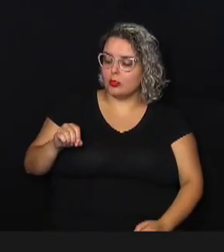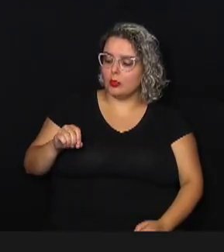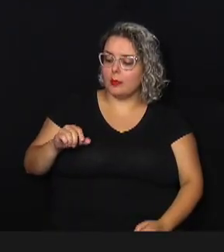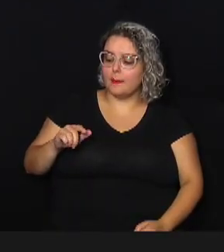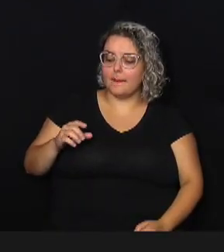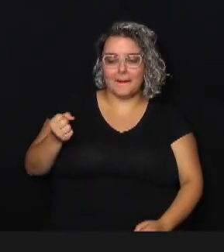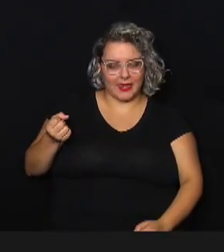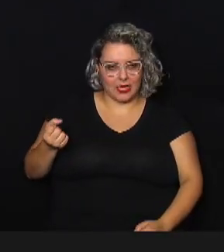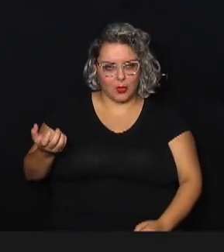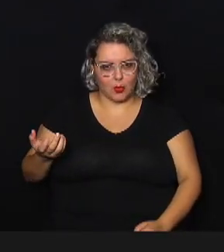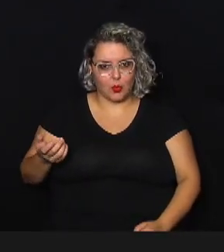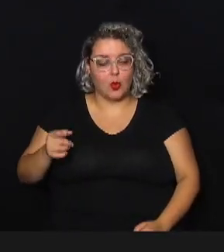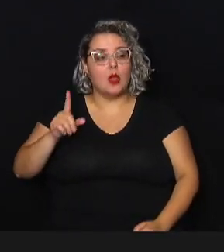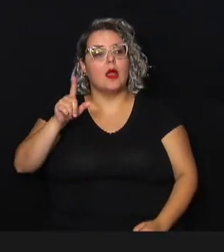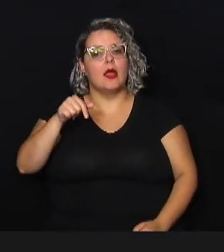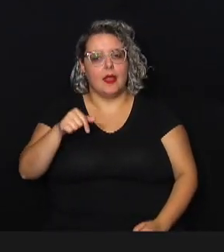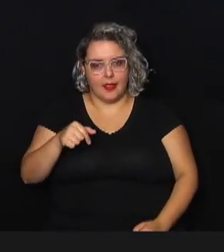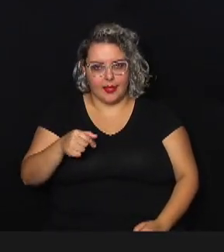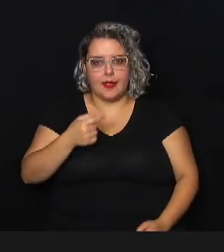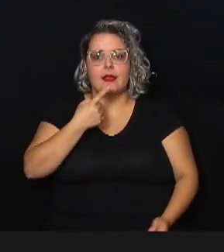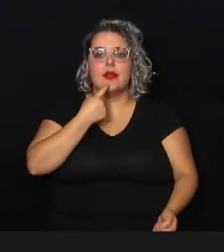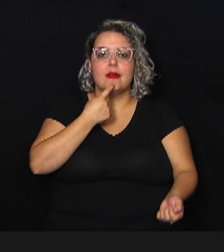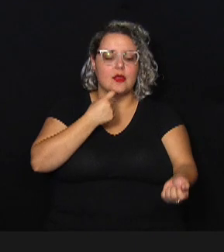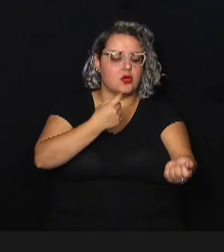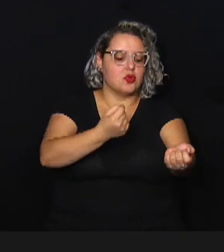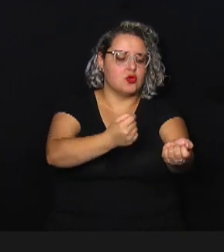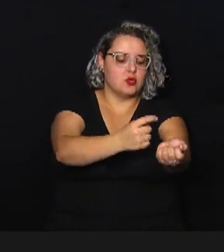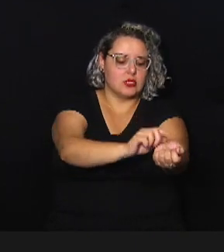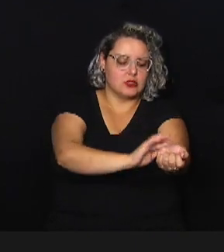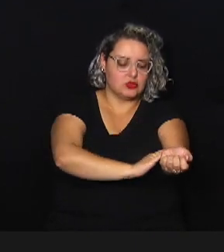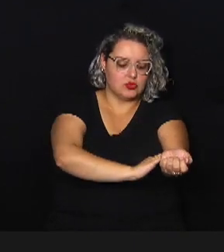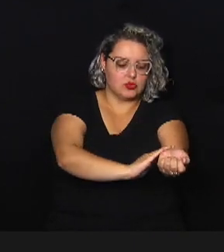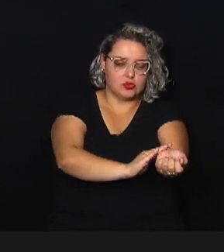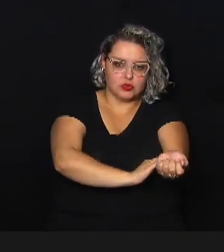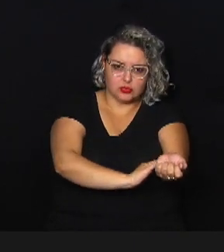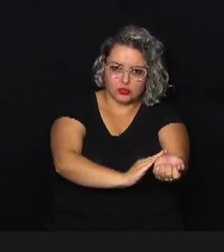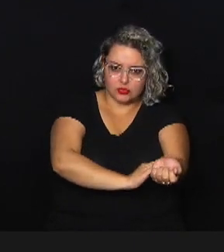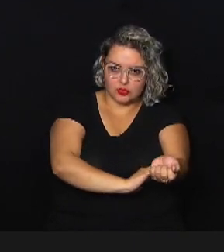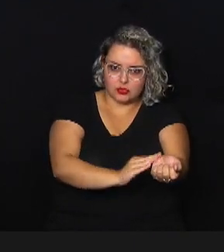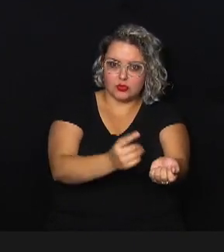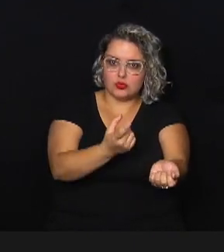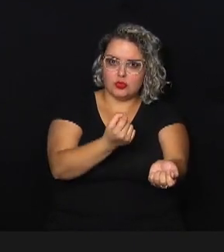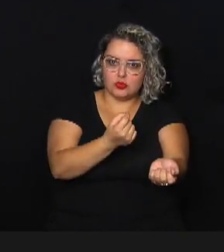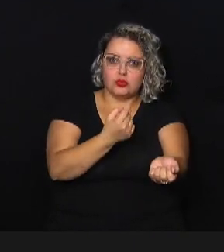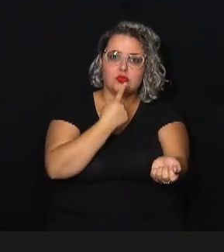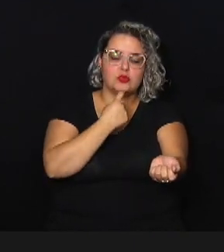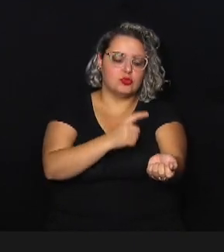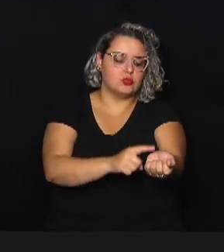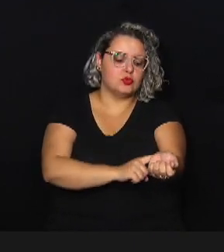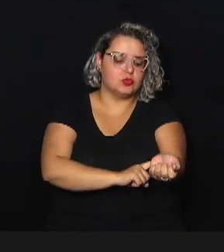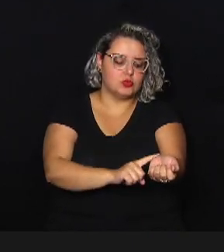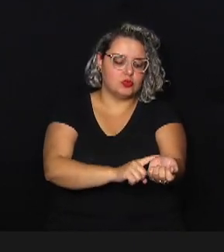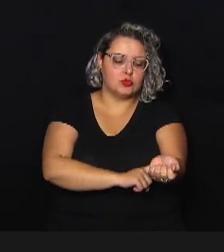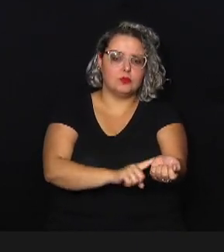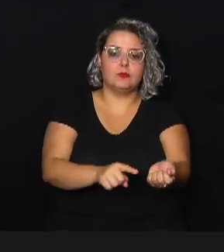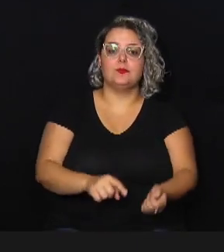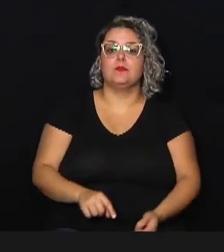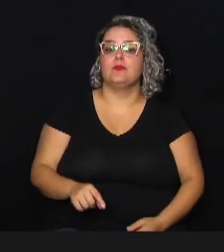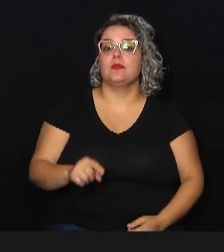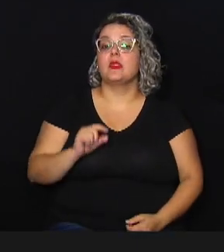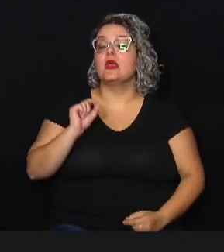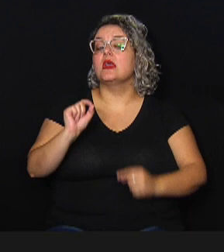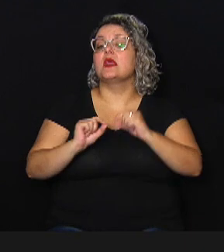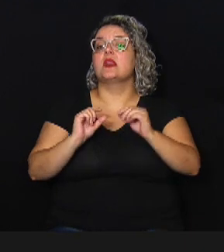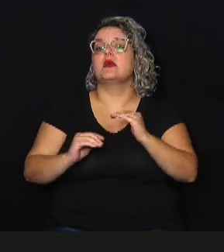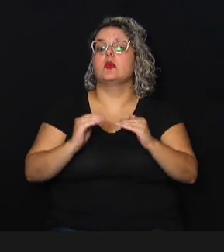uma doença dos glóbulos brancos do sangue. E antes disso, a gente precisa falar de quem produz não só os glóbulos brancos, mas também